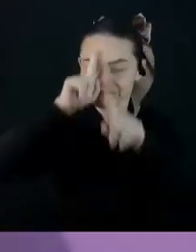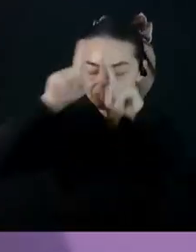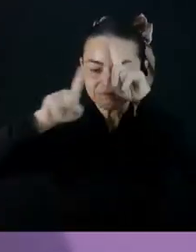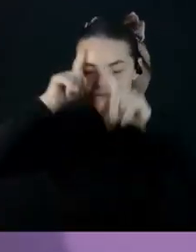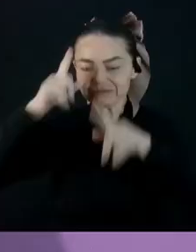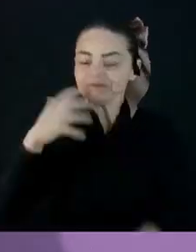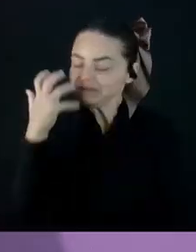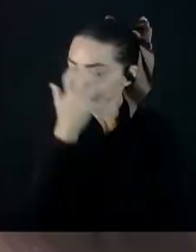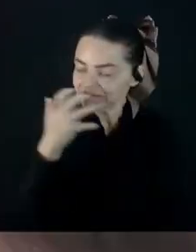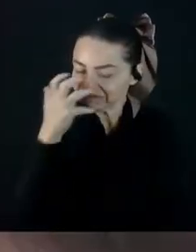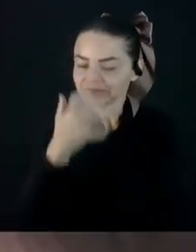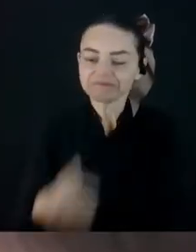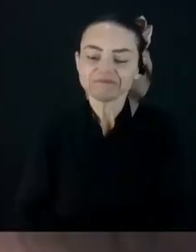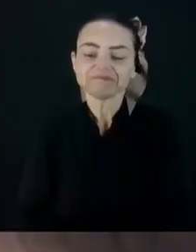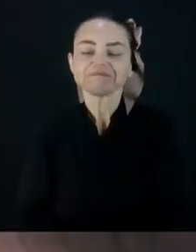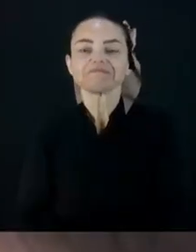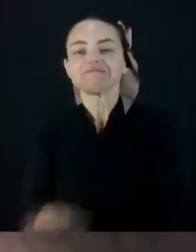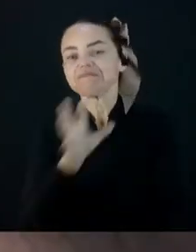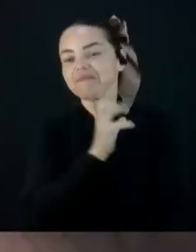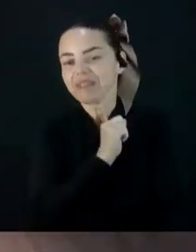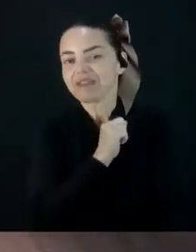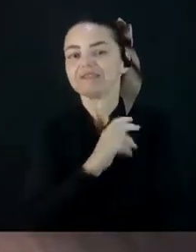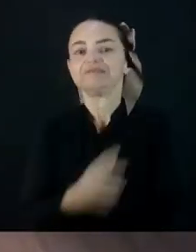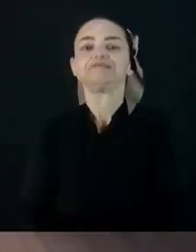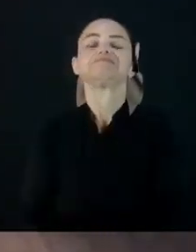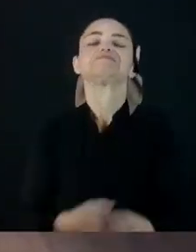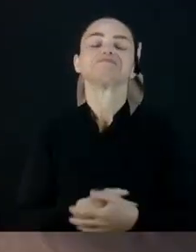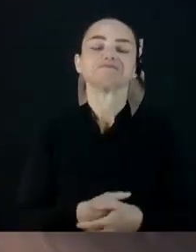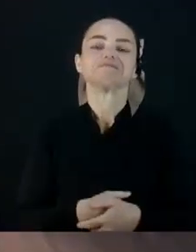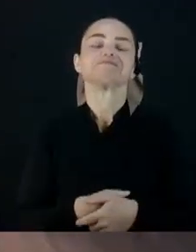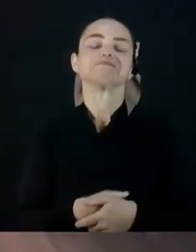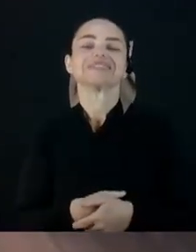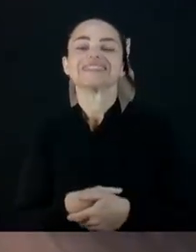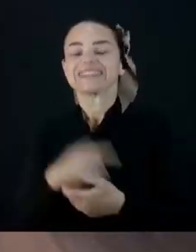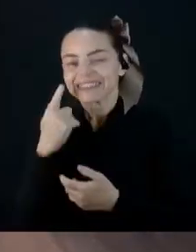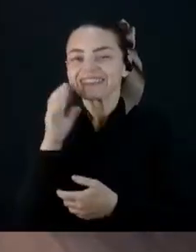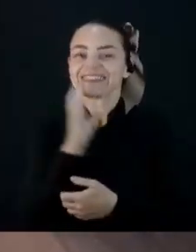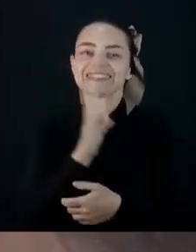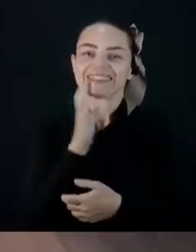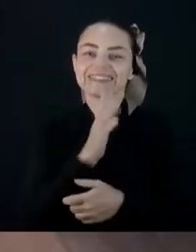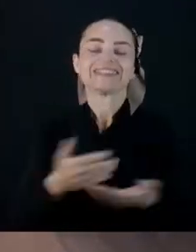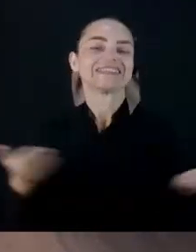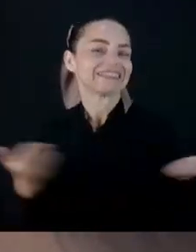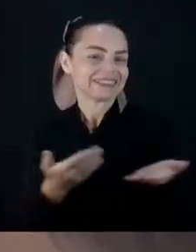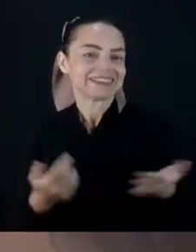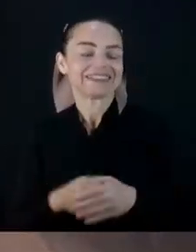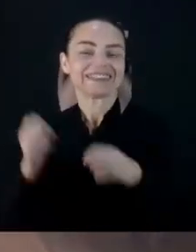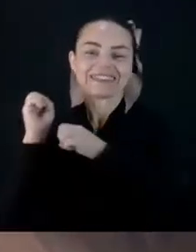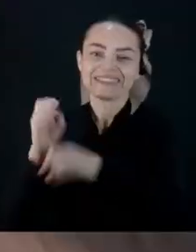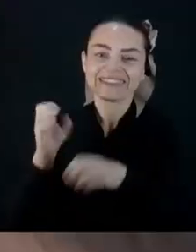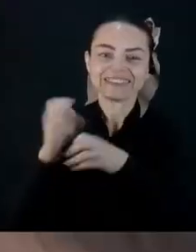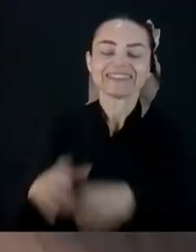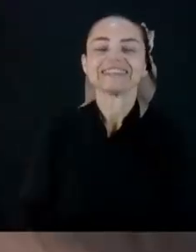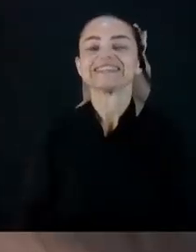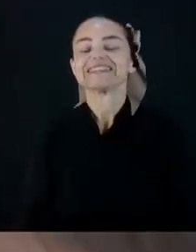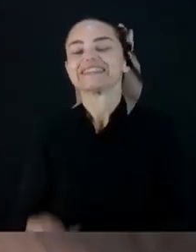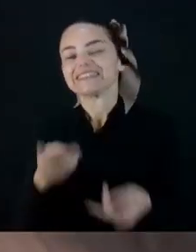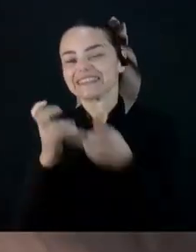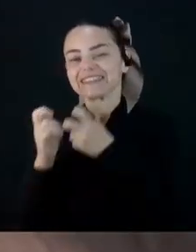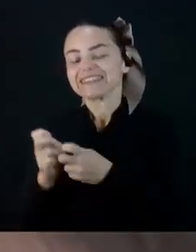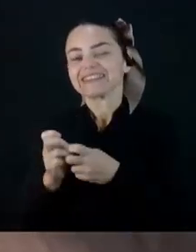apaixonei, amo e foi isso. Que legal. E agora dando aulas, como você vê suas alunas,